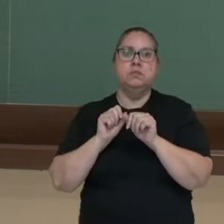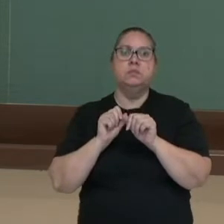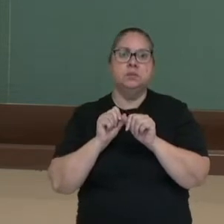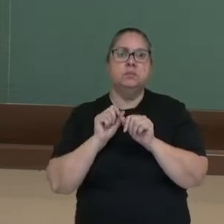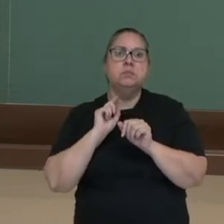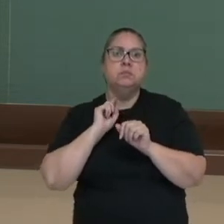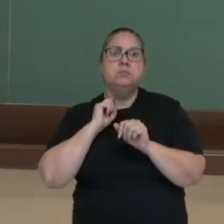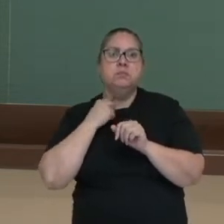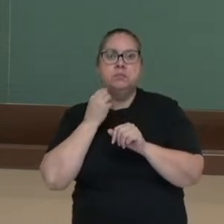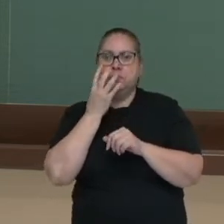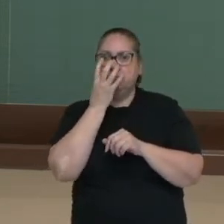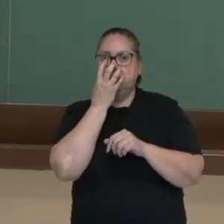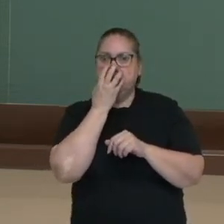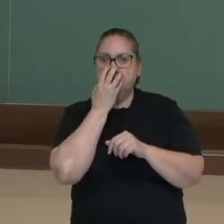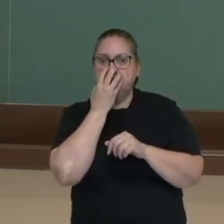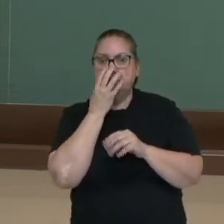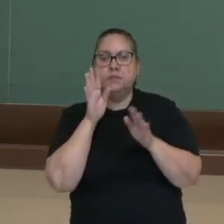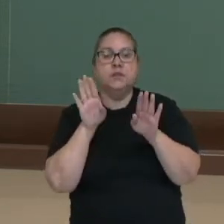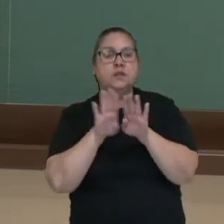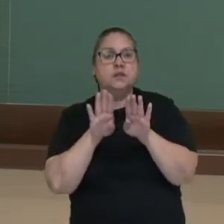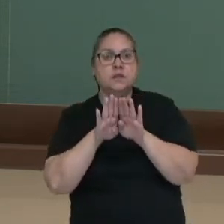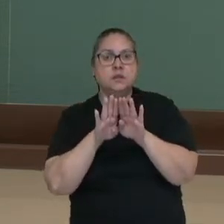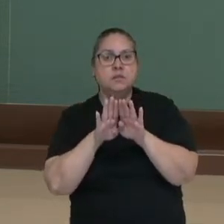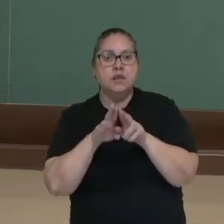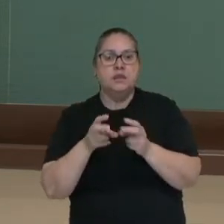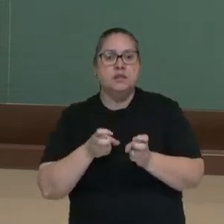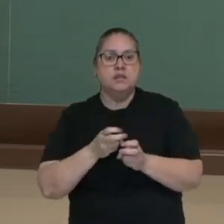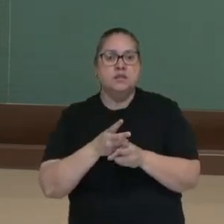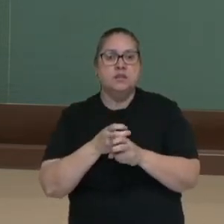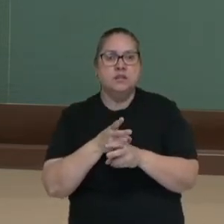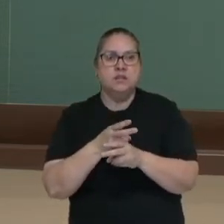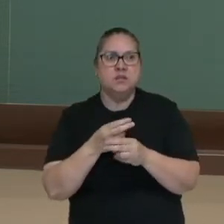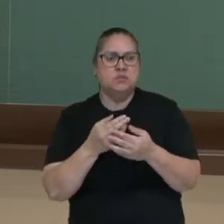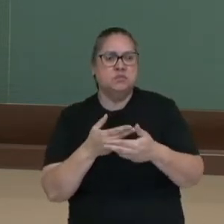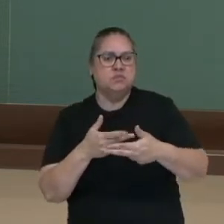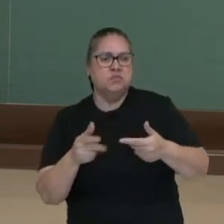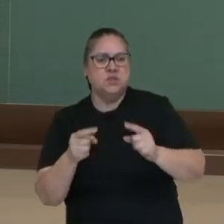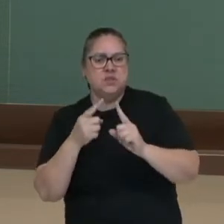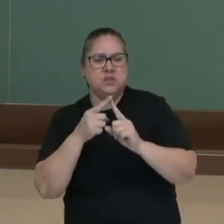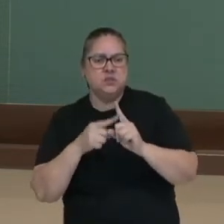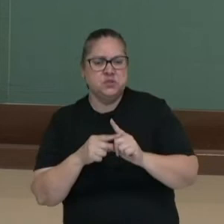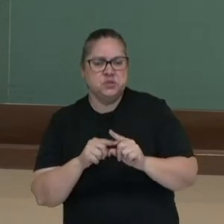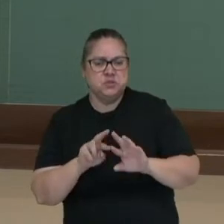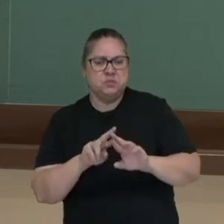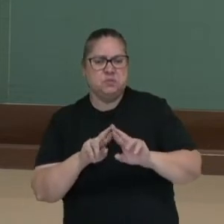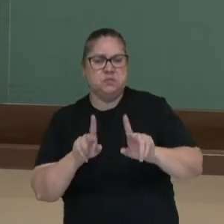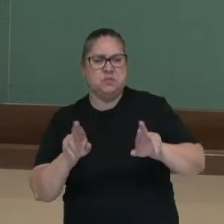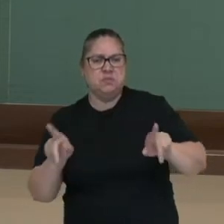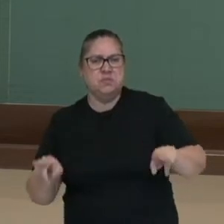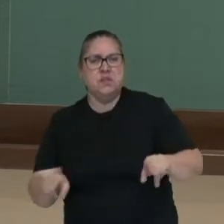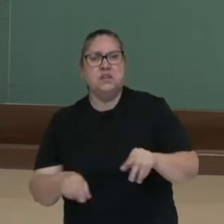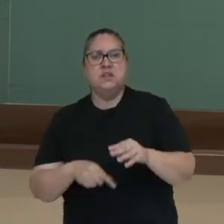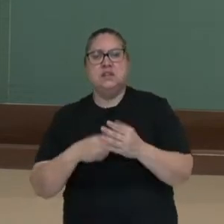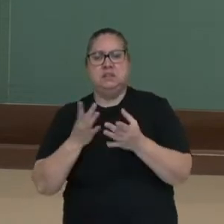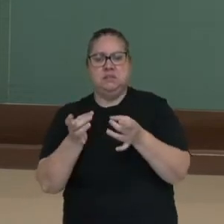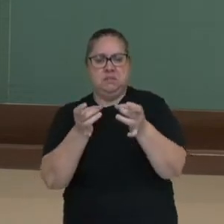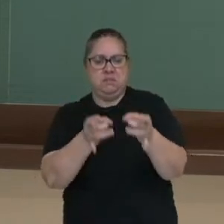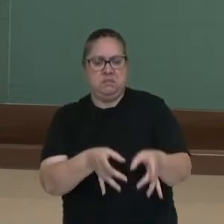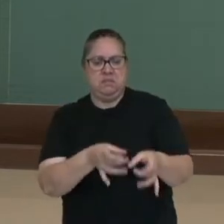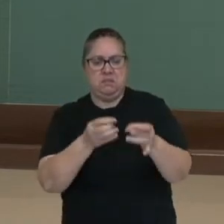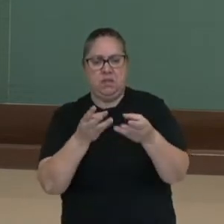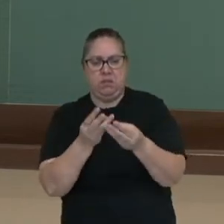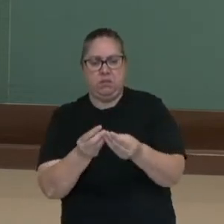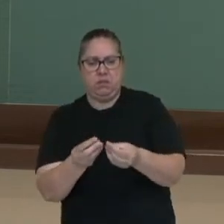e contaminação, porque são diferentes tipos de materiais, de restos, de coisas que vão entrar em